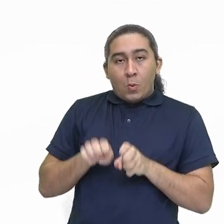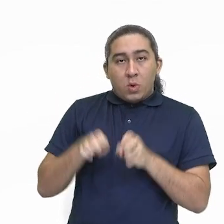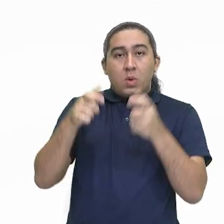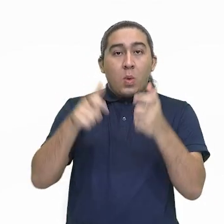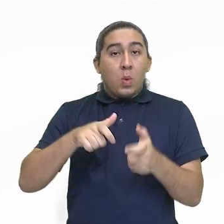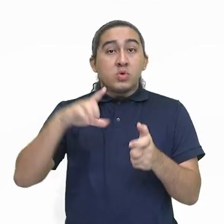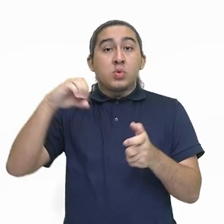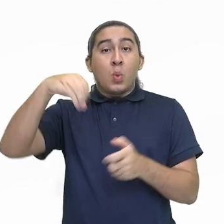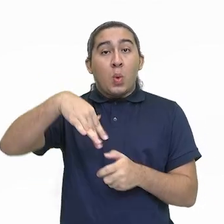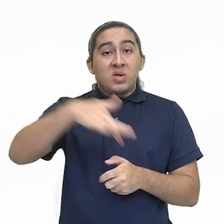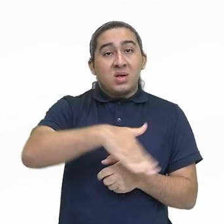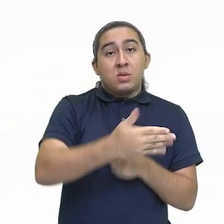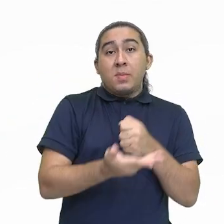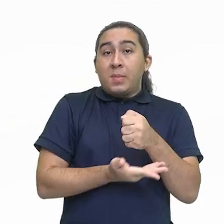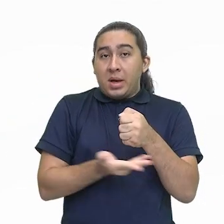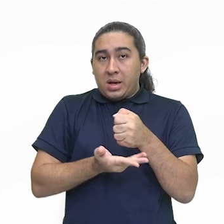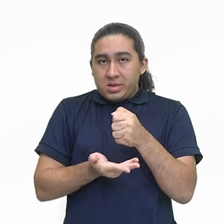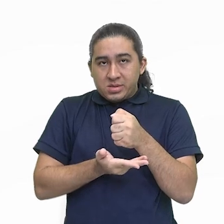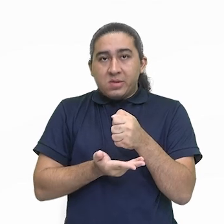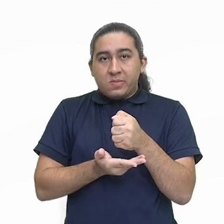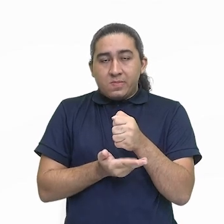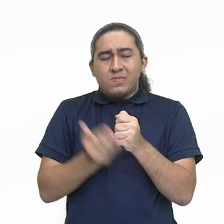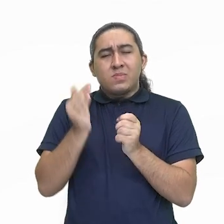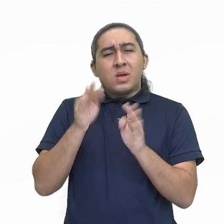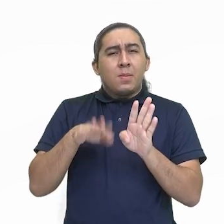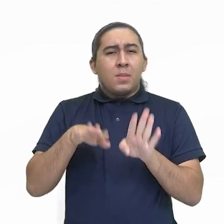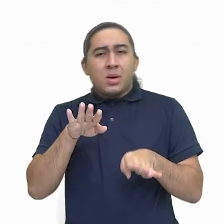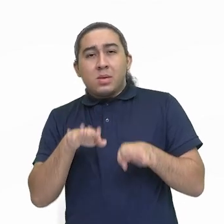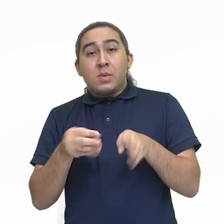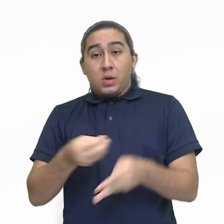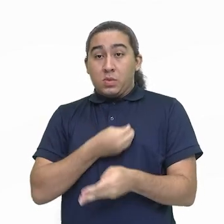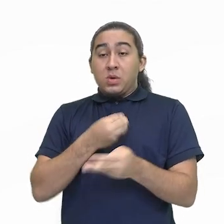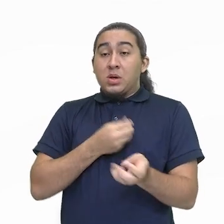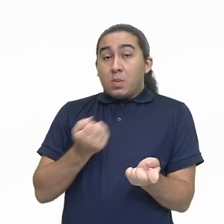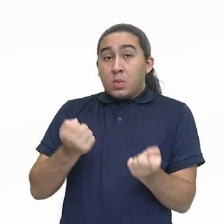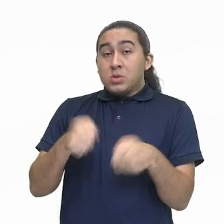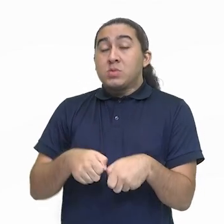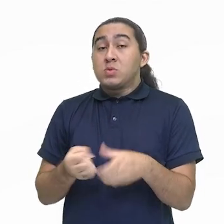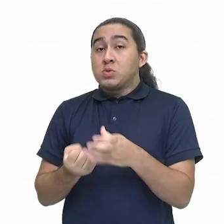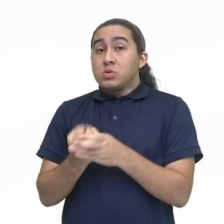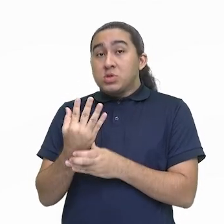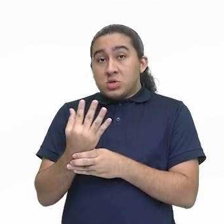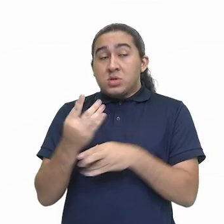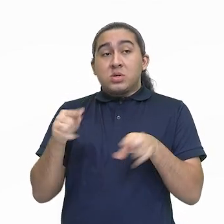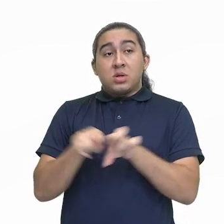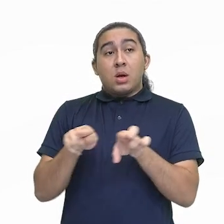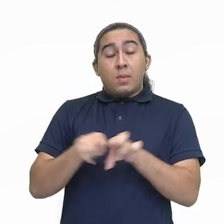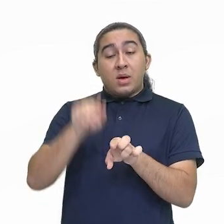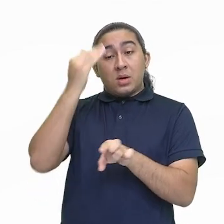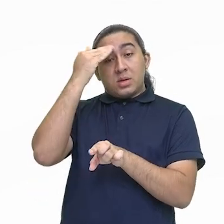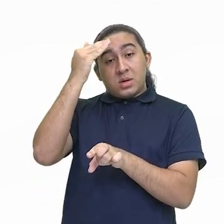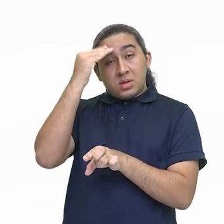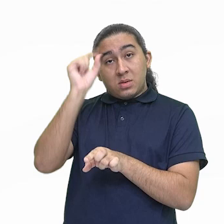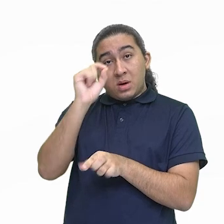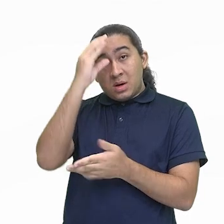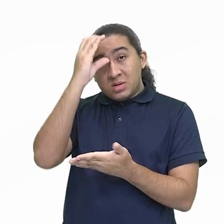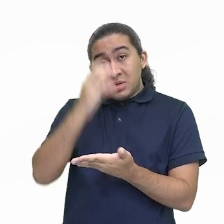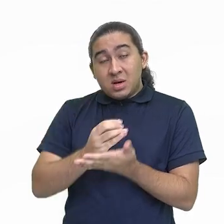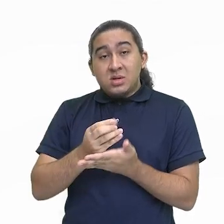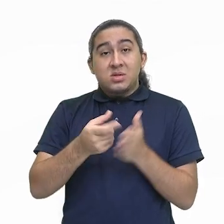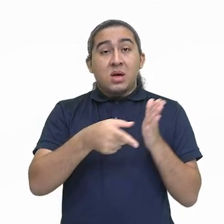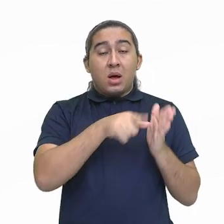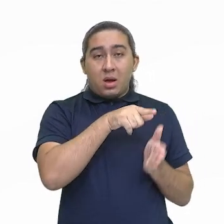oceanos primitivos, onde provavelmente a vida surgiu, né? Partindo também da mesma tese que